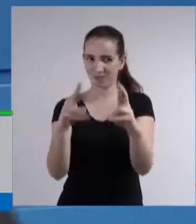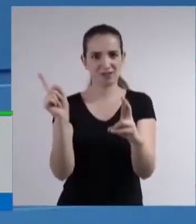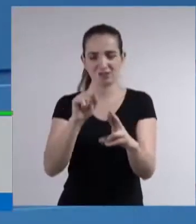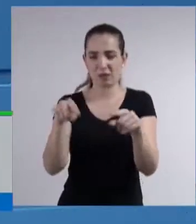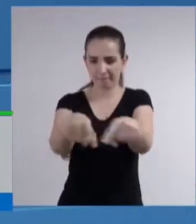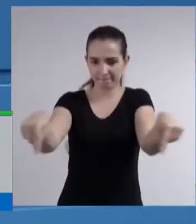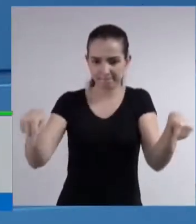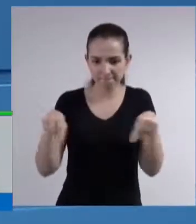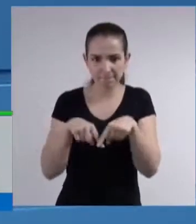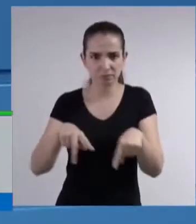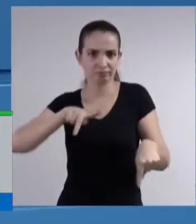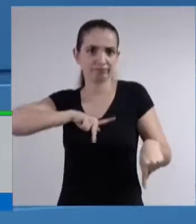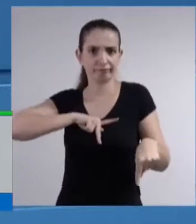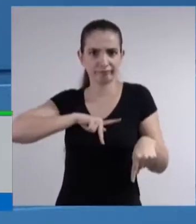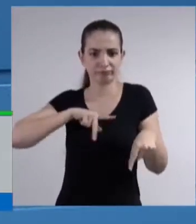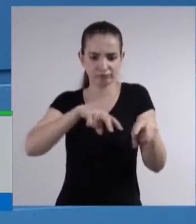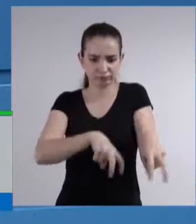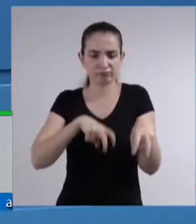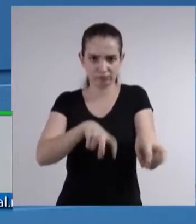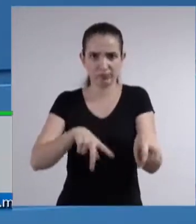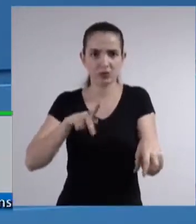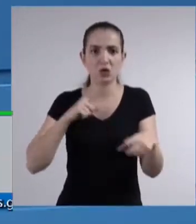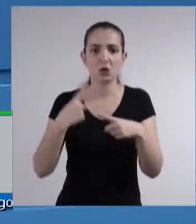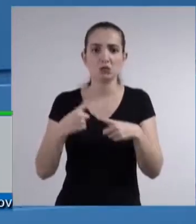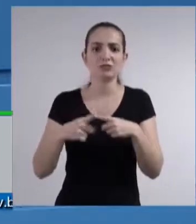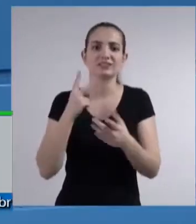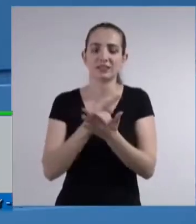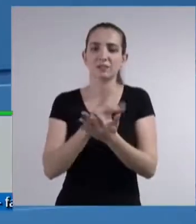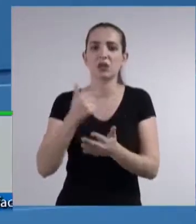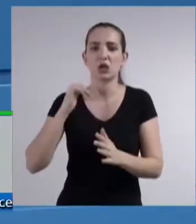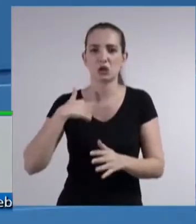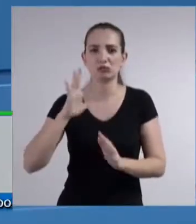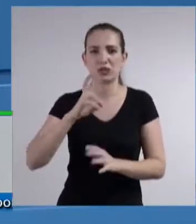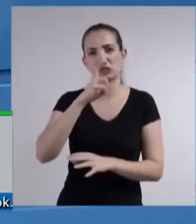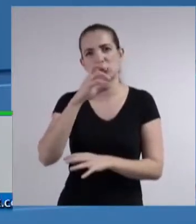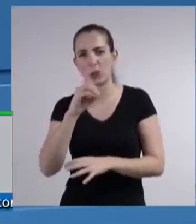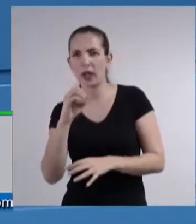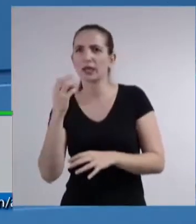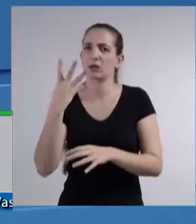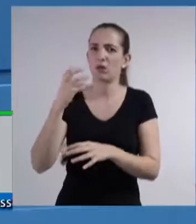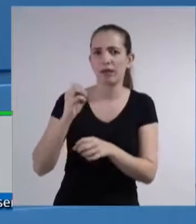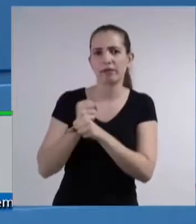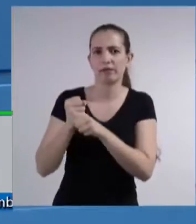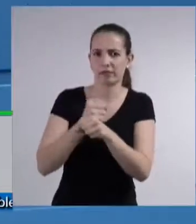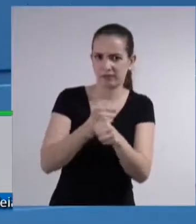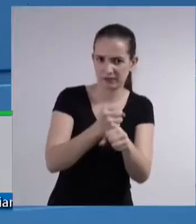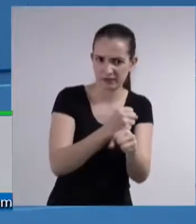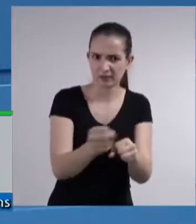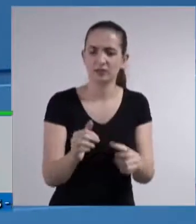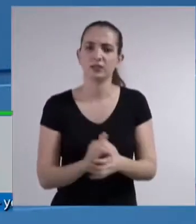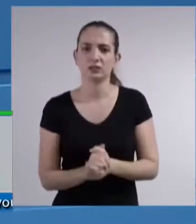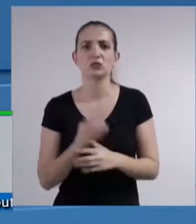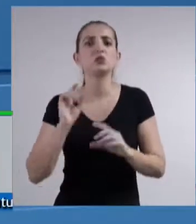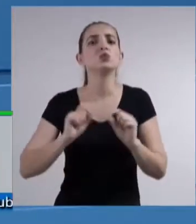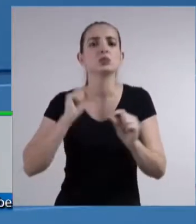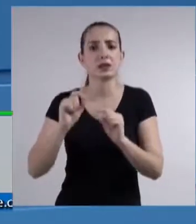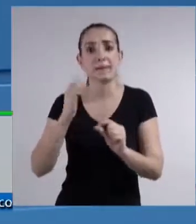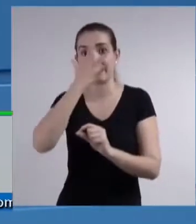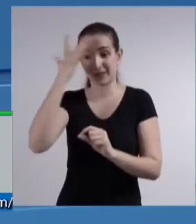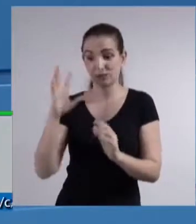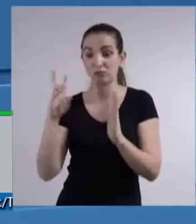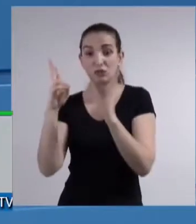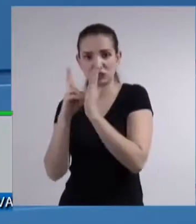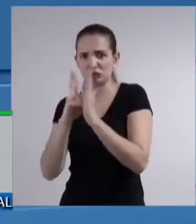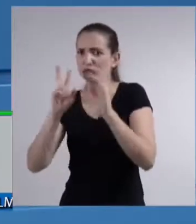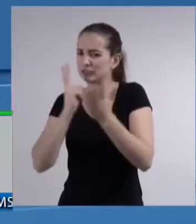vez, há 40, 50 anos que eu moro lá, os índios sempre respeitaram o sitiante. Agora, o que